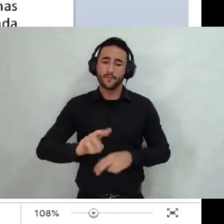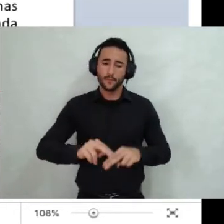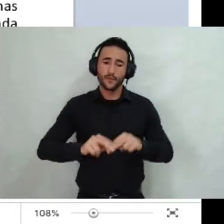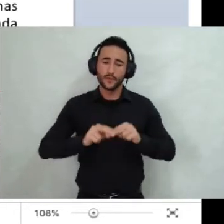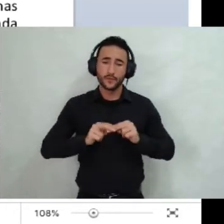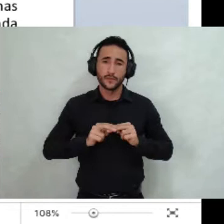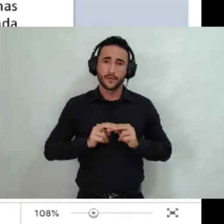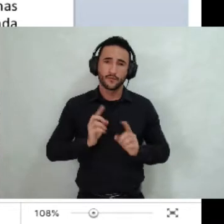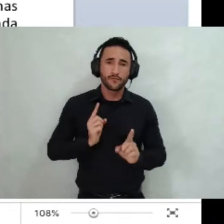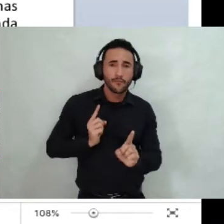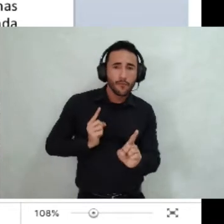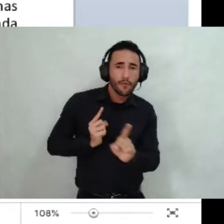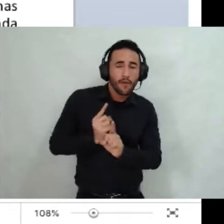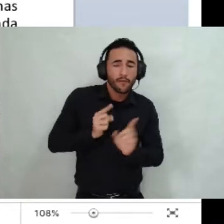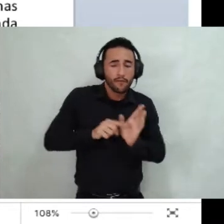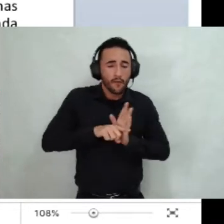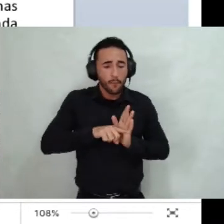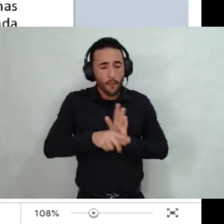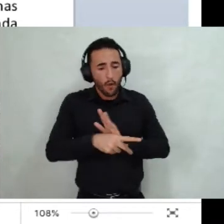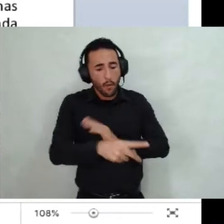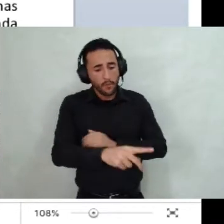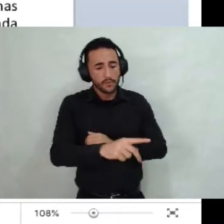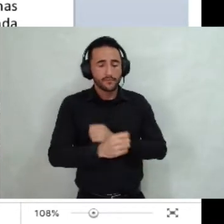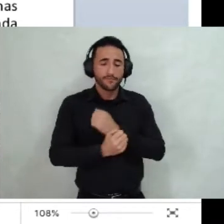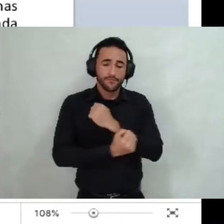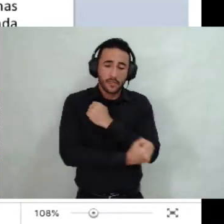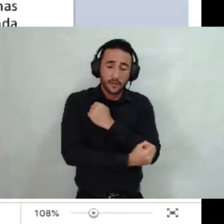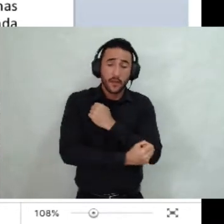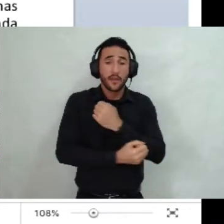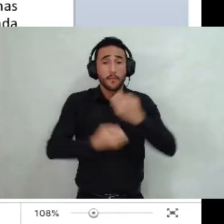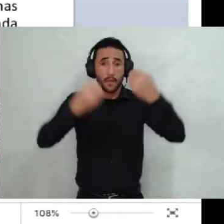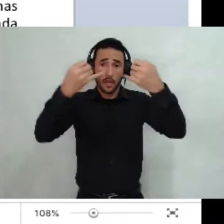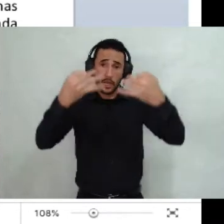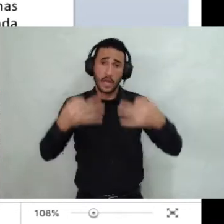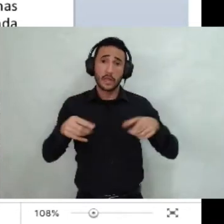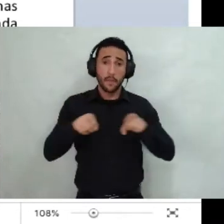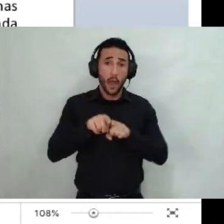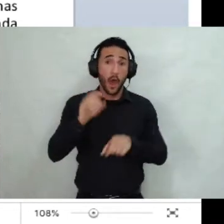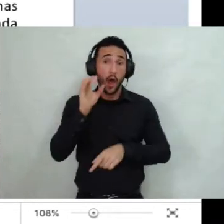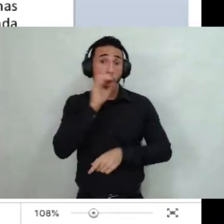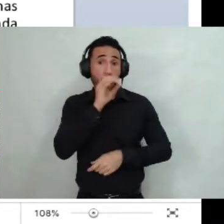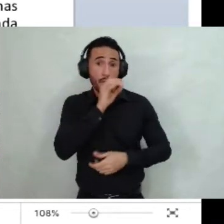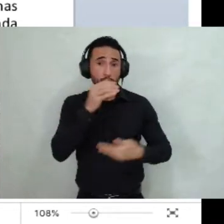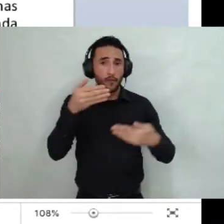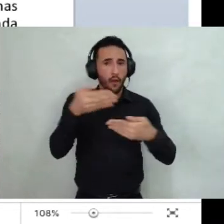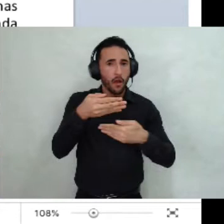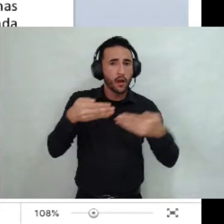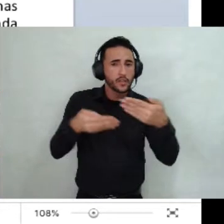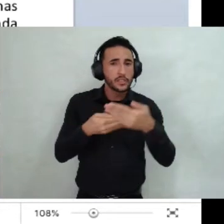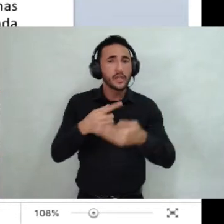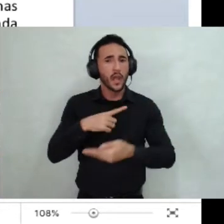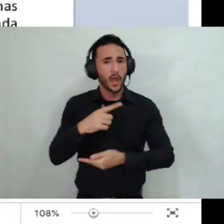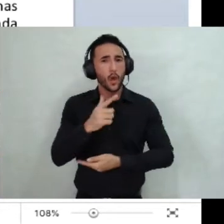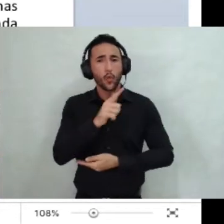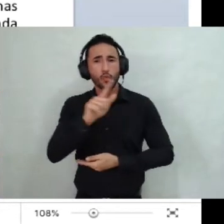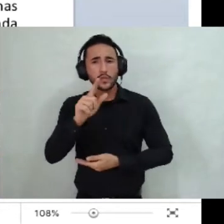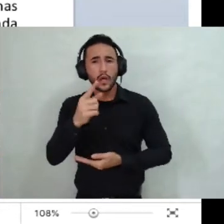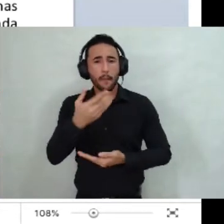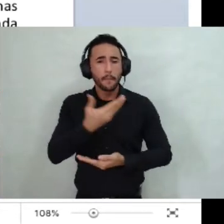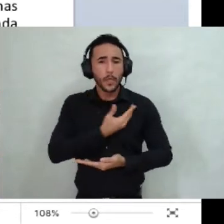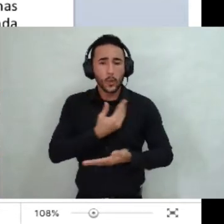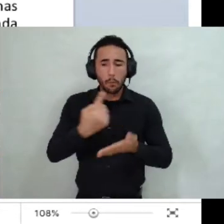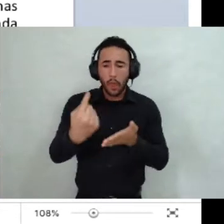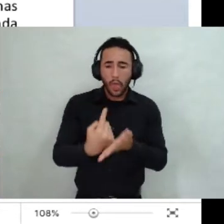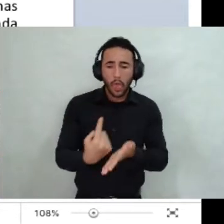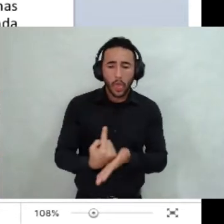diagnóstico só nas fezes. Queria comentar que eu vou passar rapidamente, alguns colegas têm perguntado o achado de